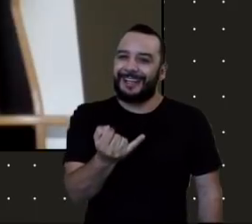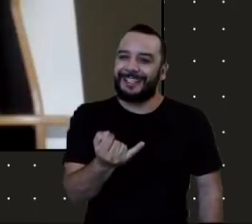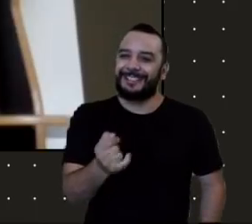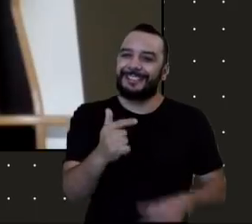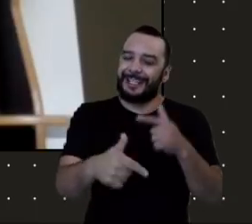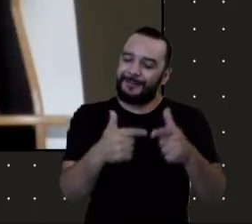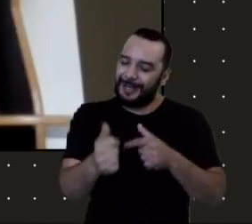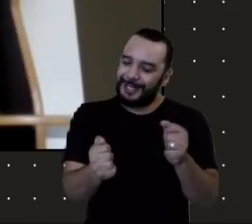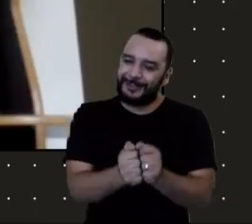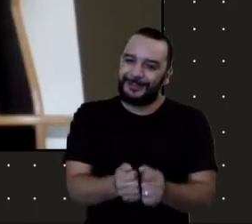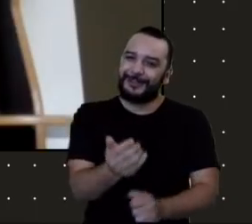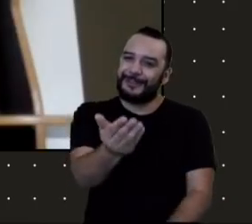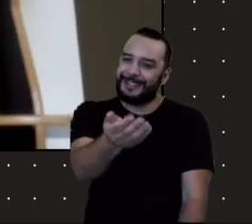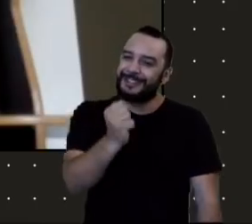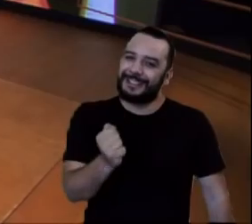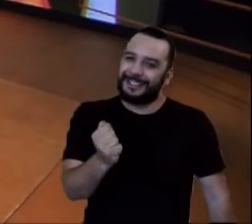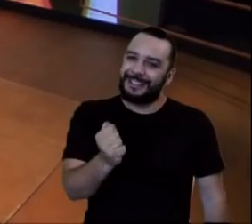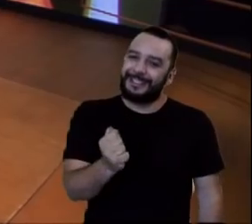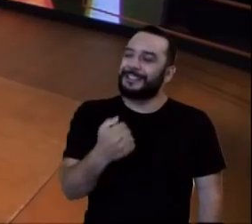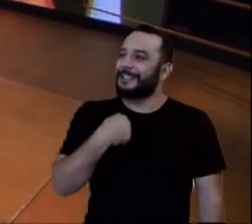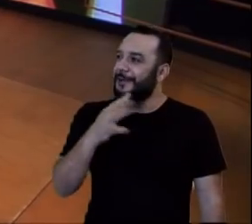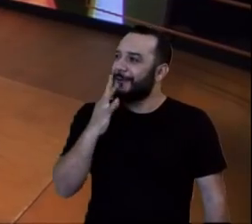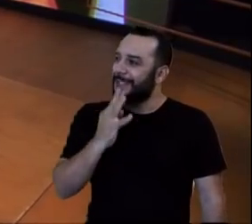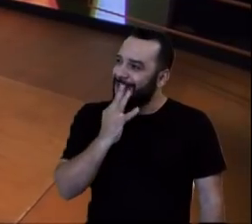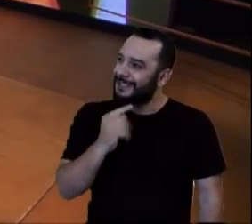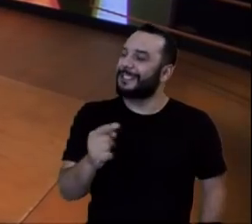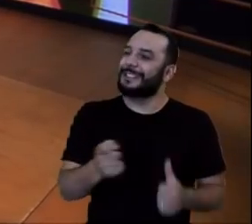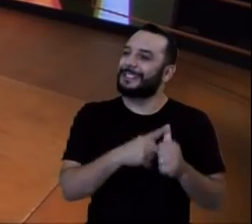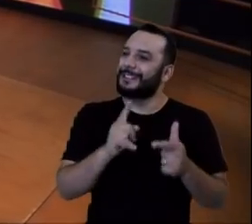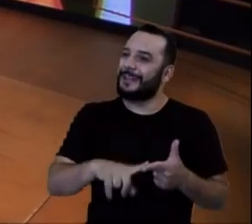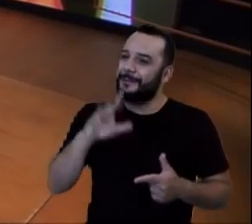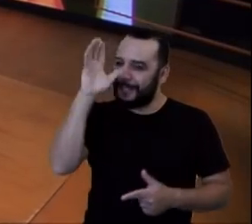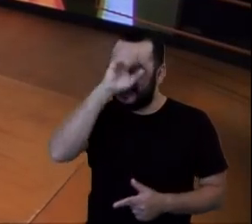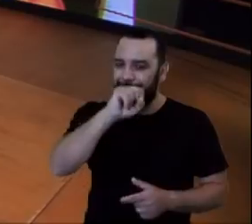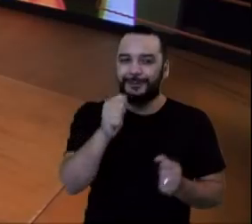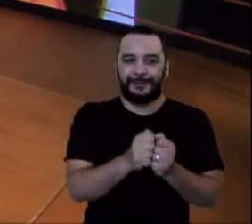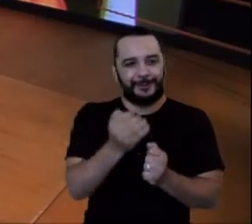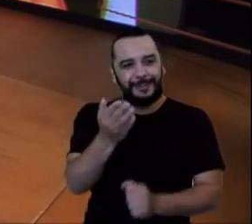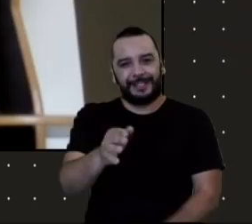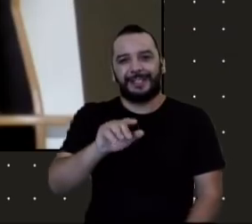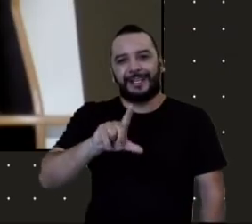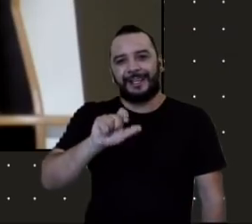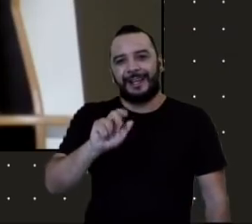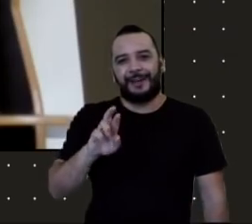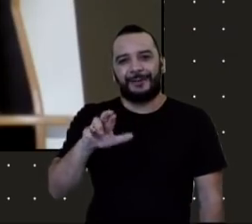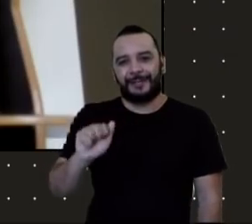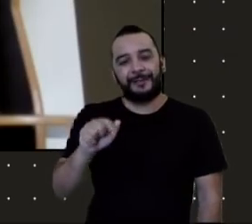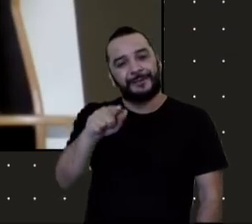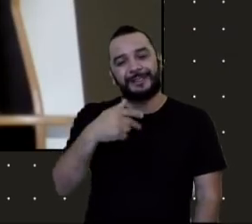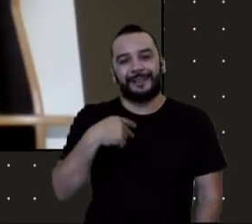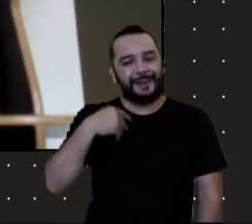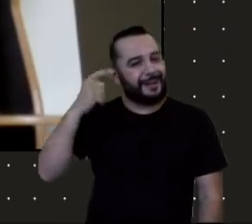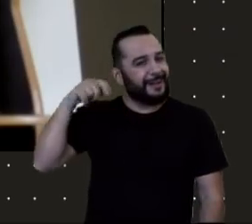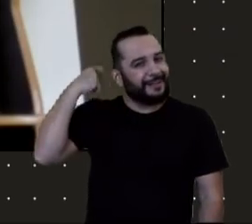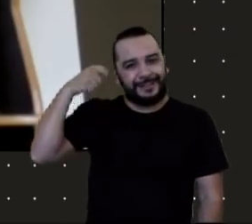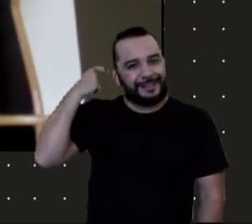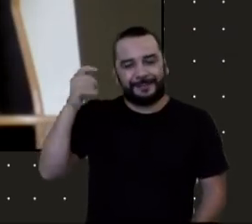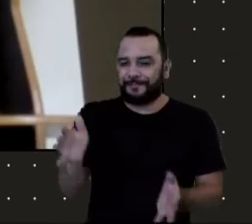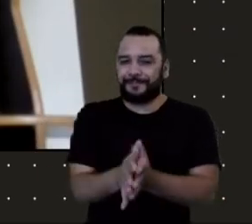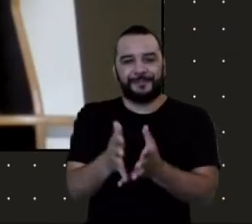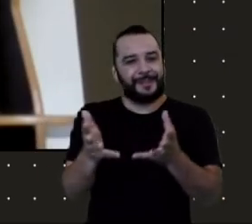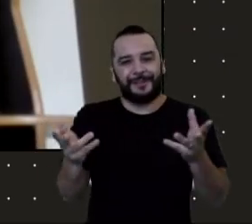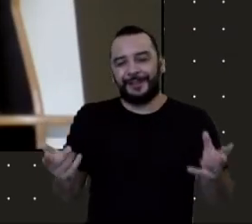pode ter ao seu lado. Obrigada, Beth, obrigada. Grande Laura. Meu amor, obrigada